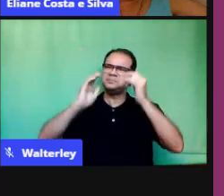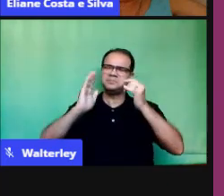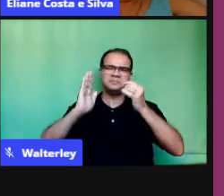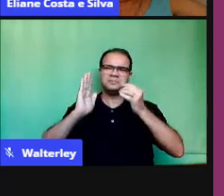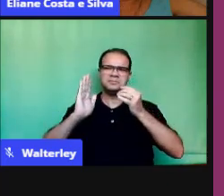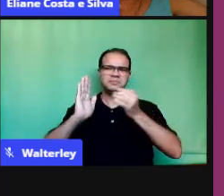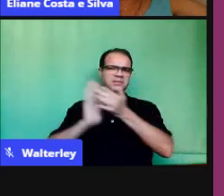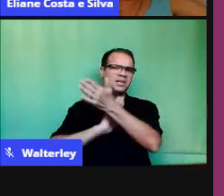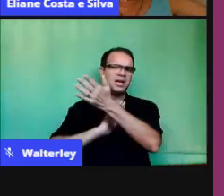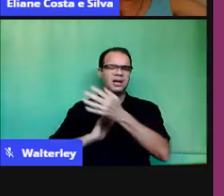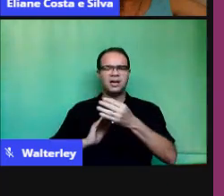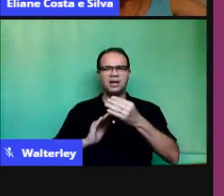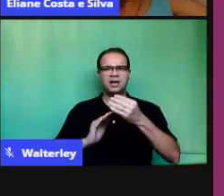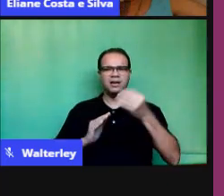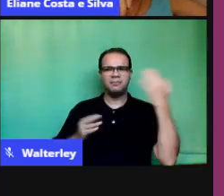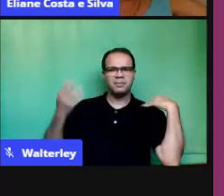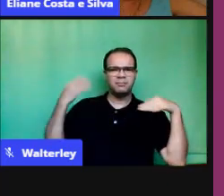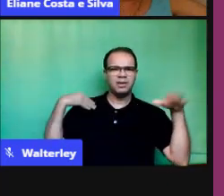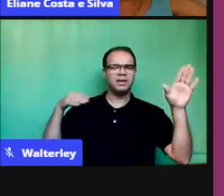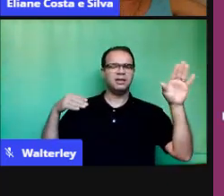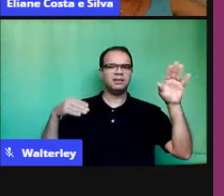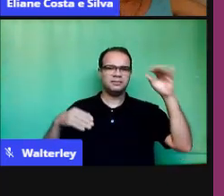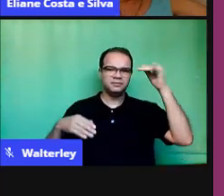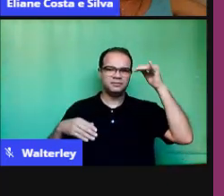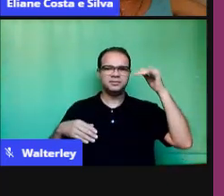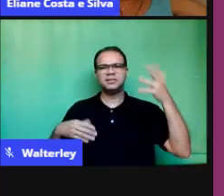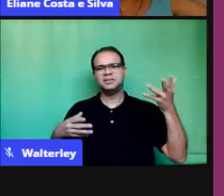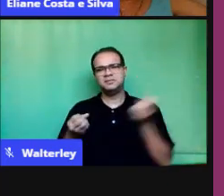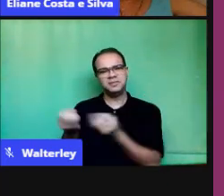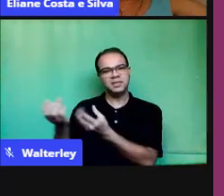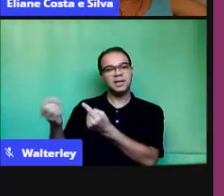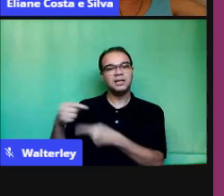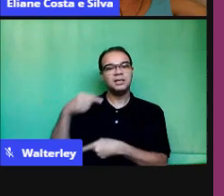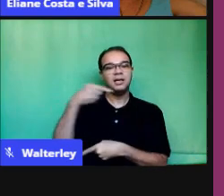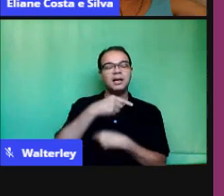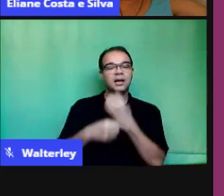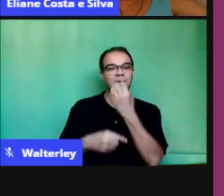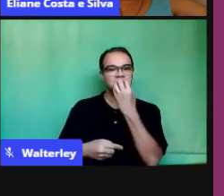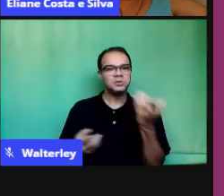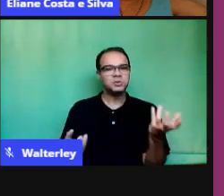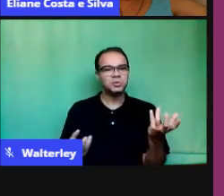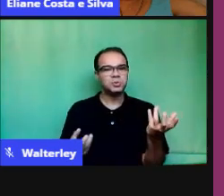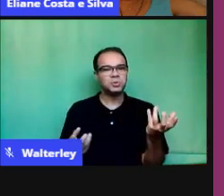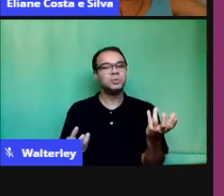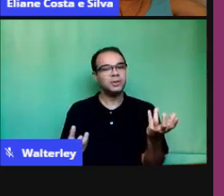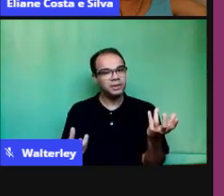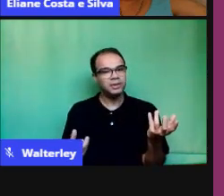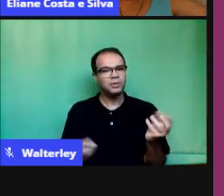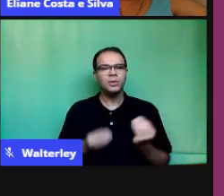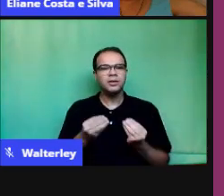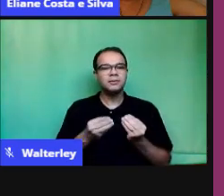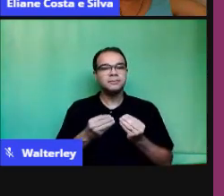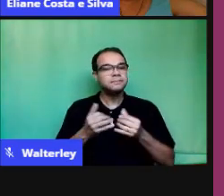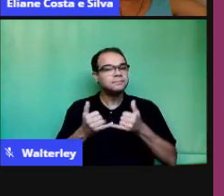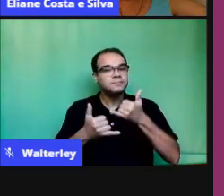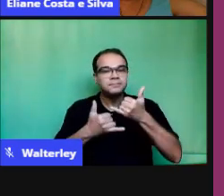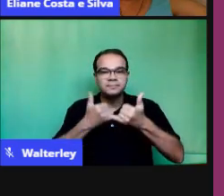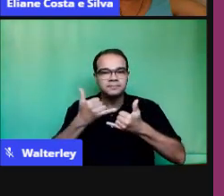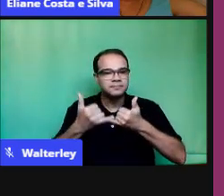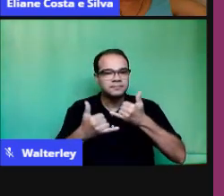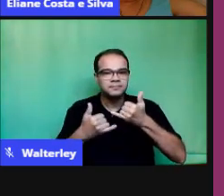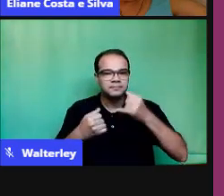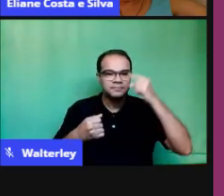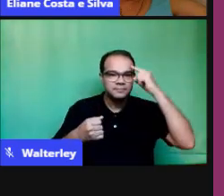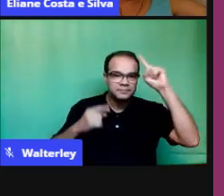dia inteiro e seus cães muitas vezes ficam presos em casa. Tem brinquedos simples que podem ser inventados aí para que eles